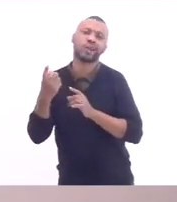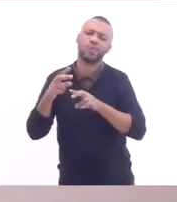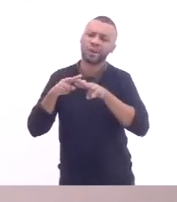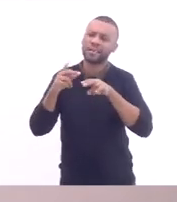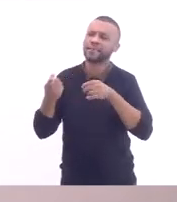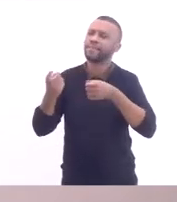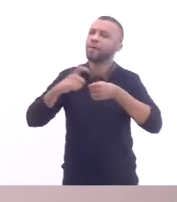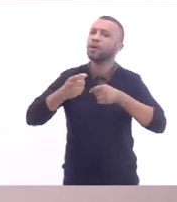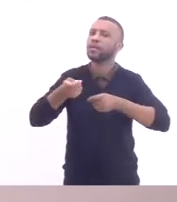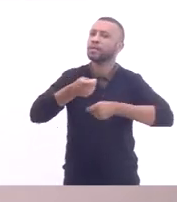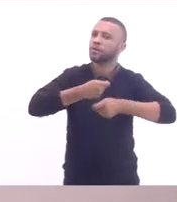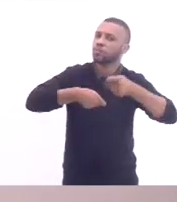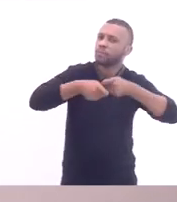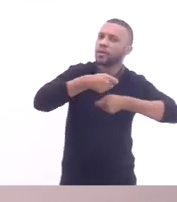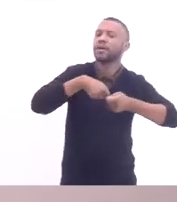mas por uma série de fatores, e